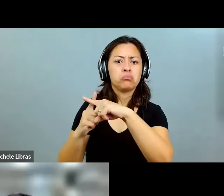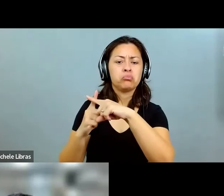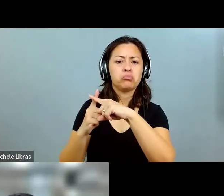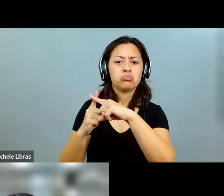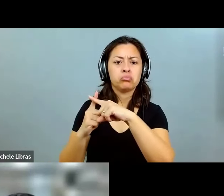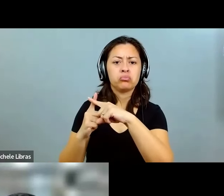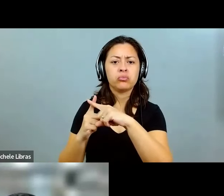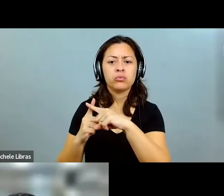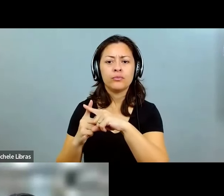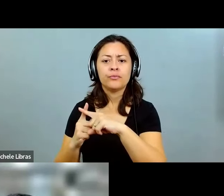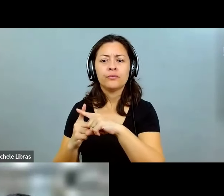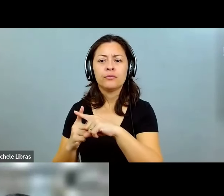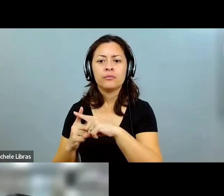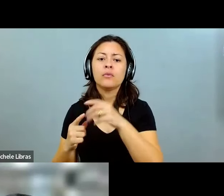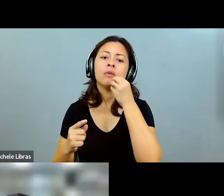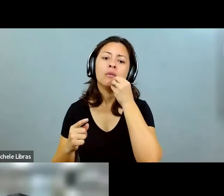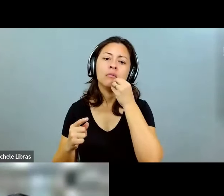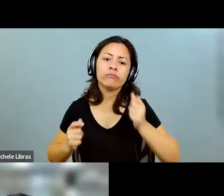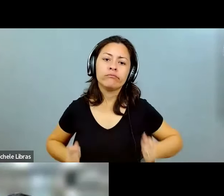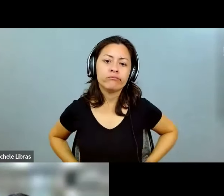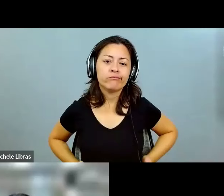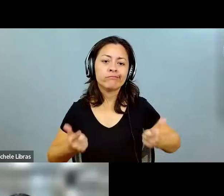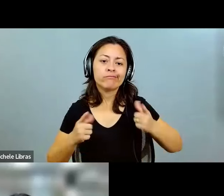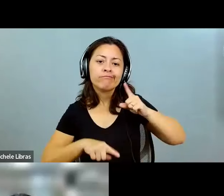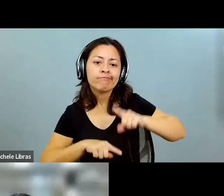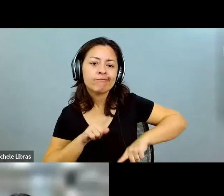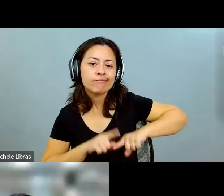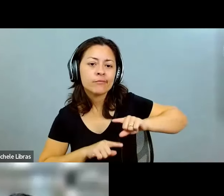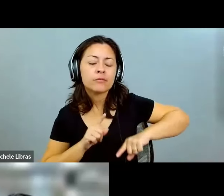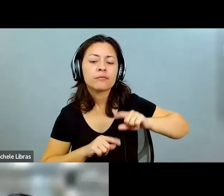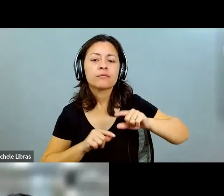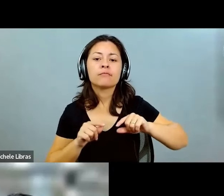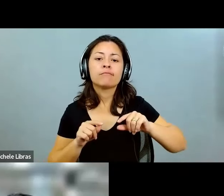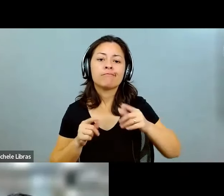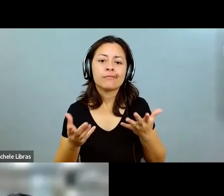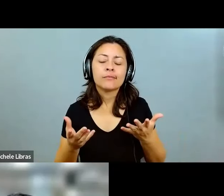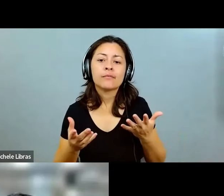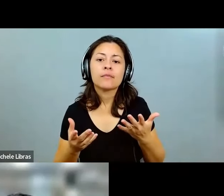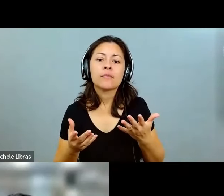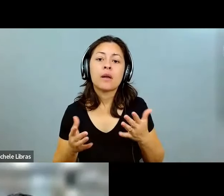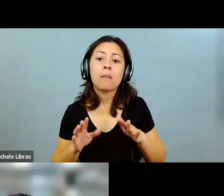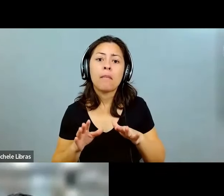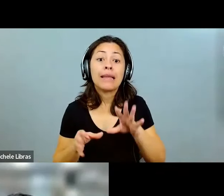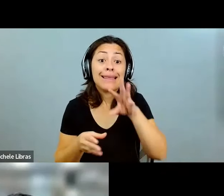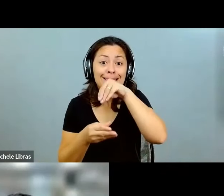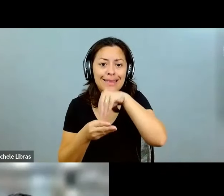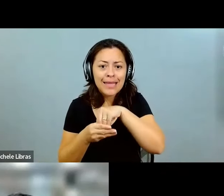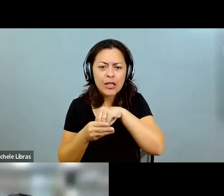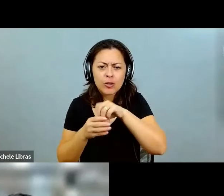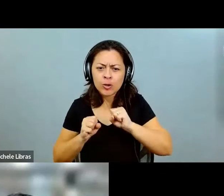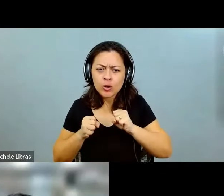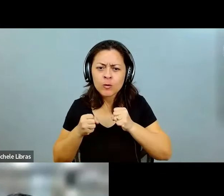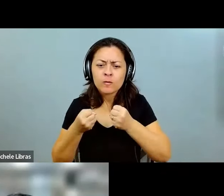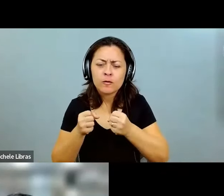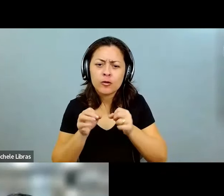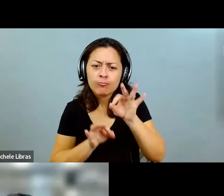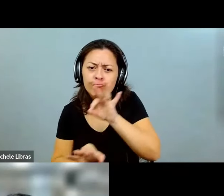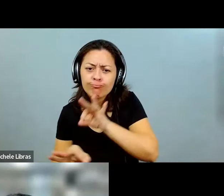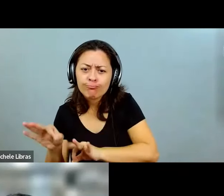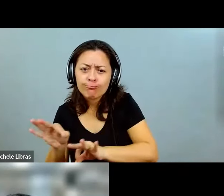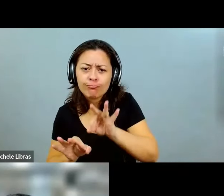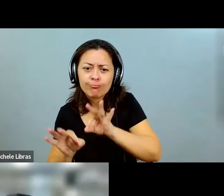trabalhando muito fortemente a questão do custo de produção e isso a gente tá fazendo internamente o trabalho forte para ajustar o máximo possível